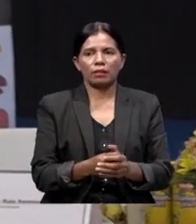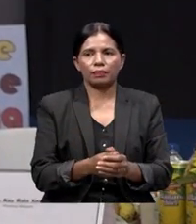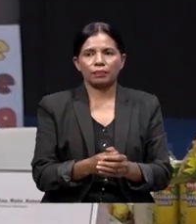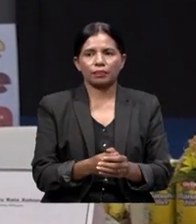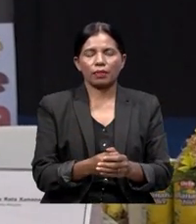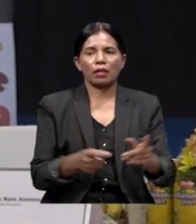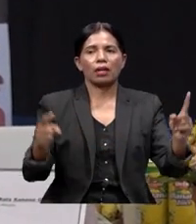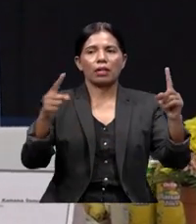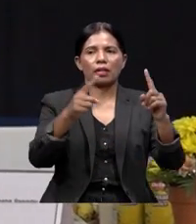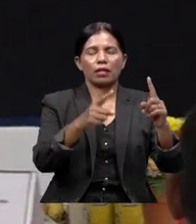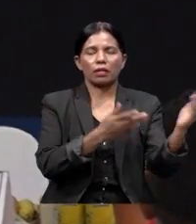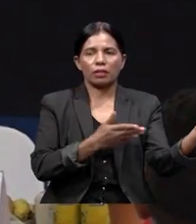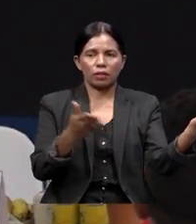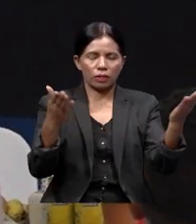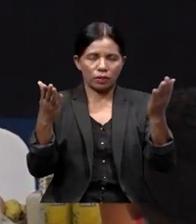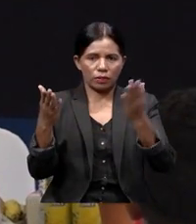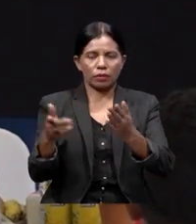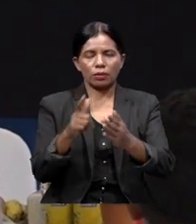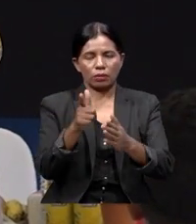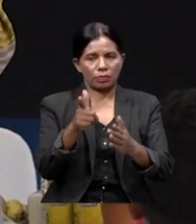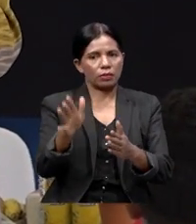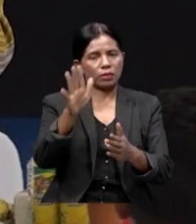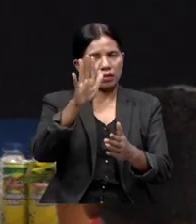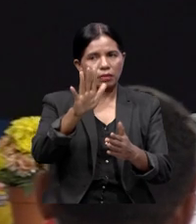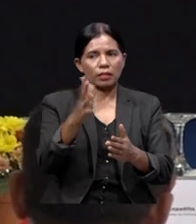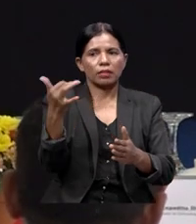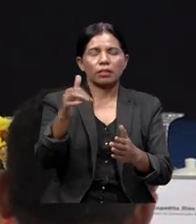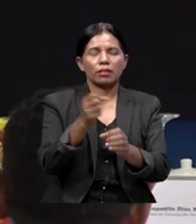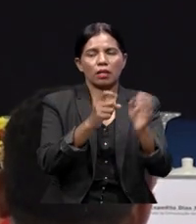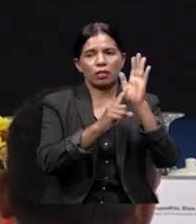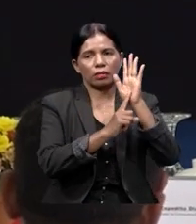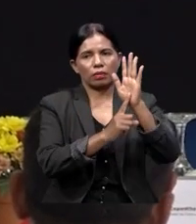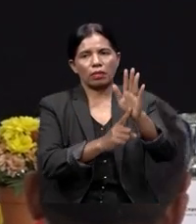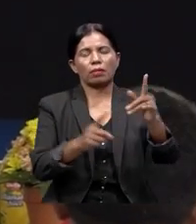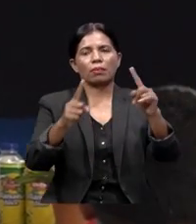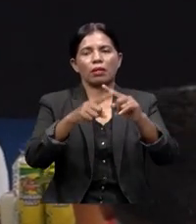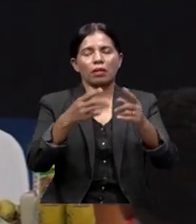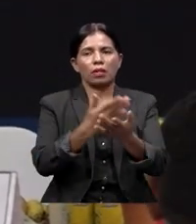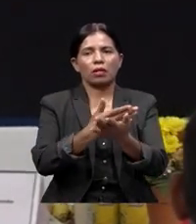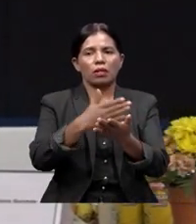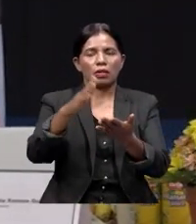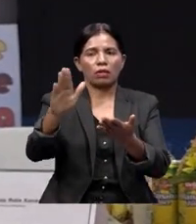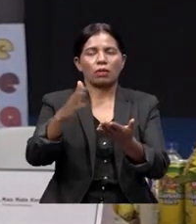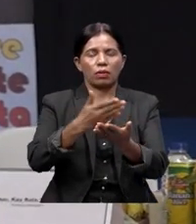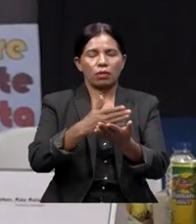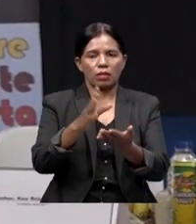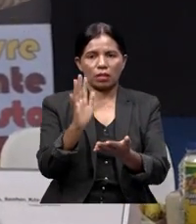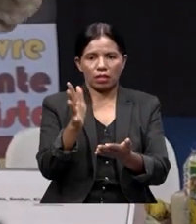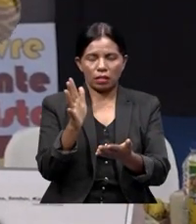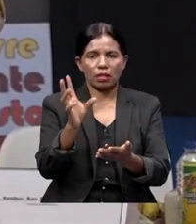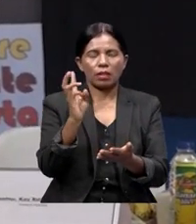20 dólares, e te dê menos, né? Se ele rala a promoção, né? Balam só 100 dólares, 150 dólares,